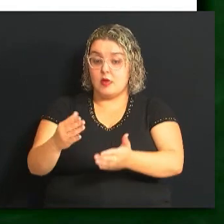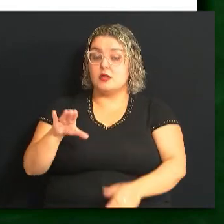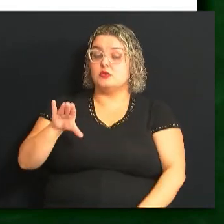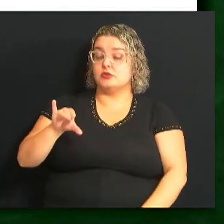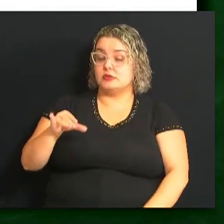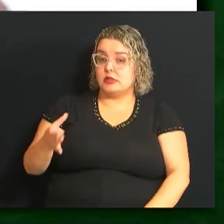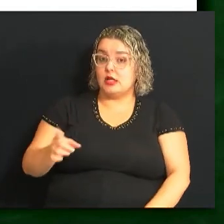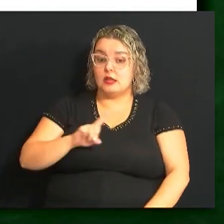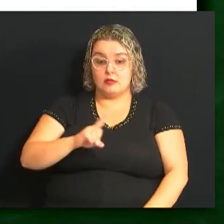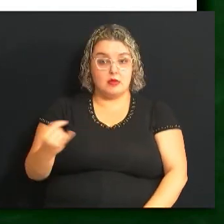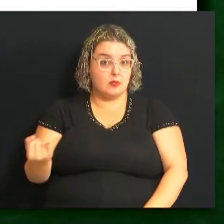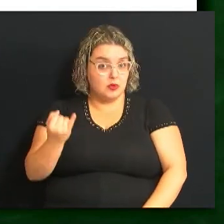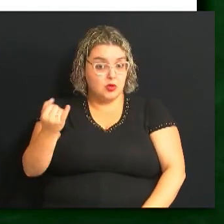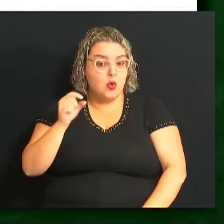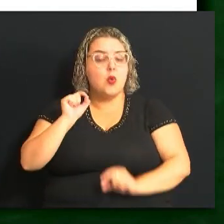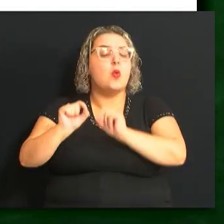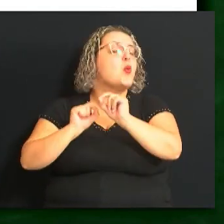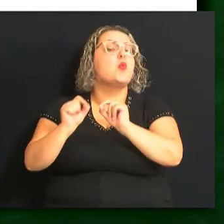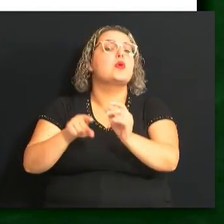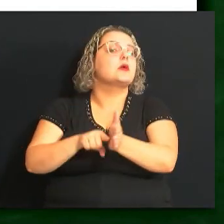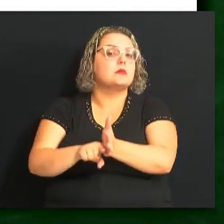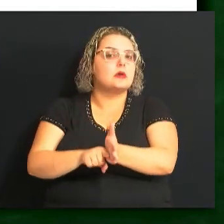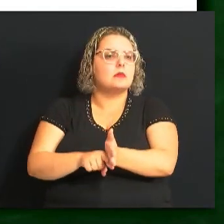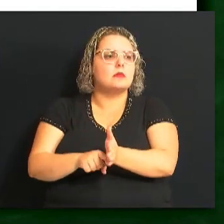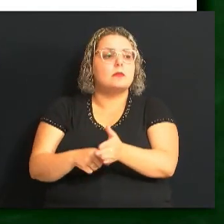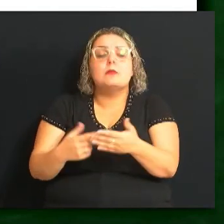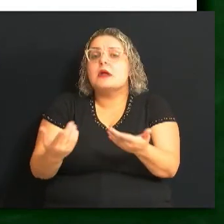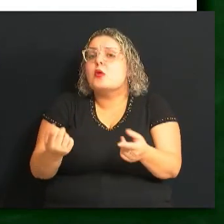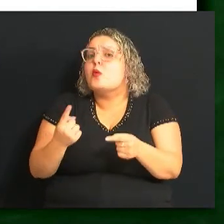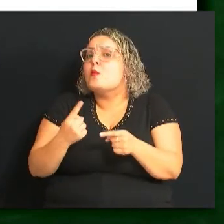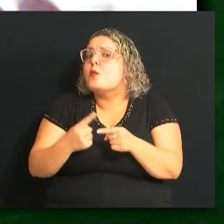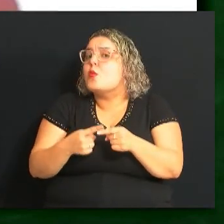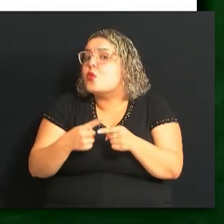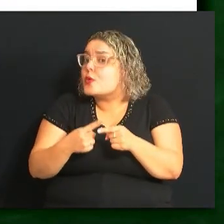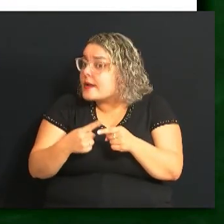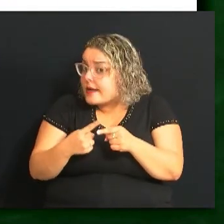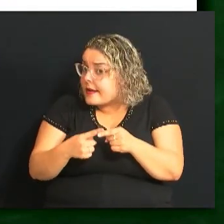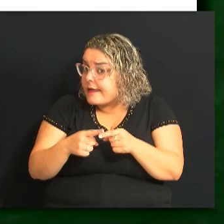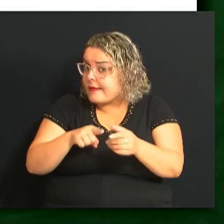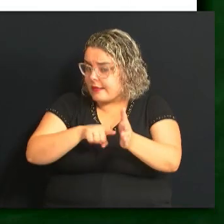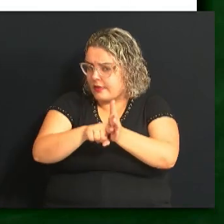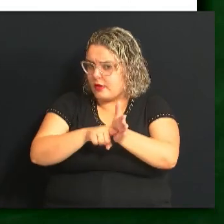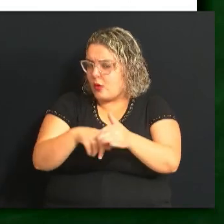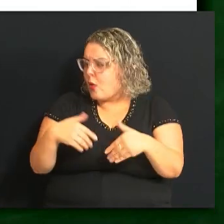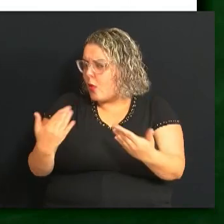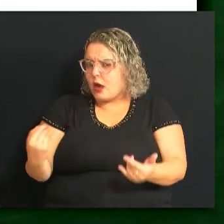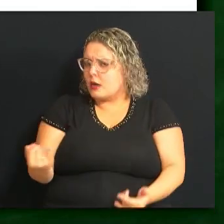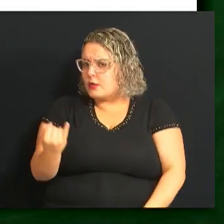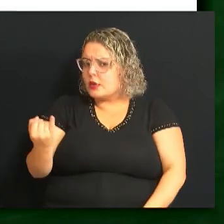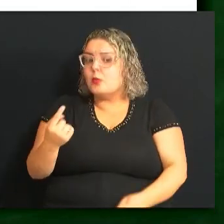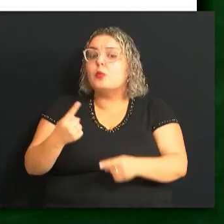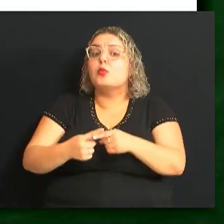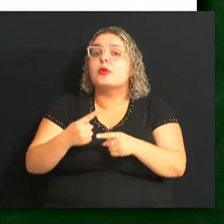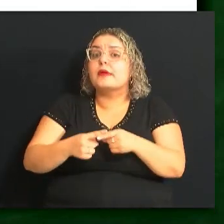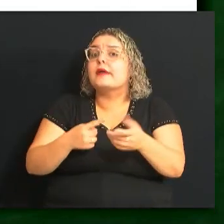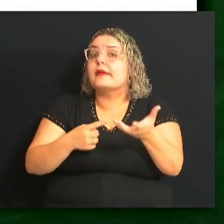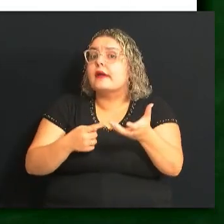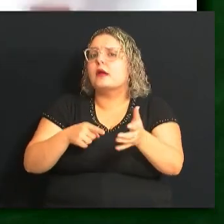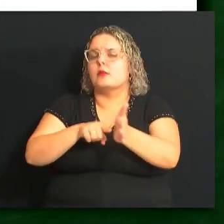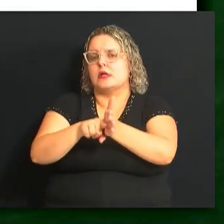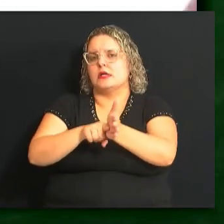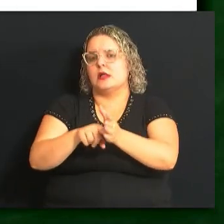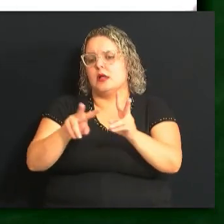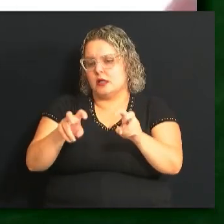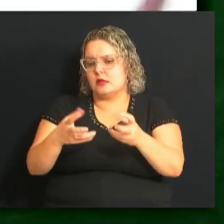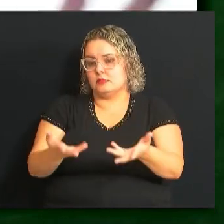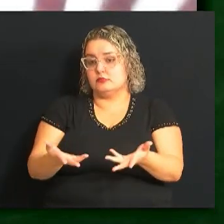que pesquisar, mas por que pesquisar? Qual que é a relevância dessa pesquisa? Por que ele quer pesquisar esse assunto? A partir de então, vou